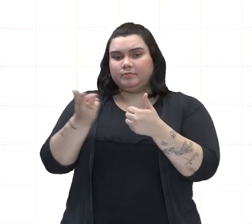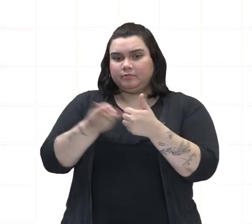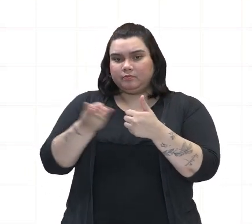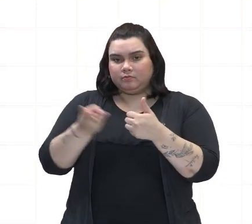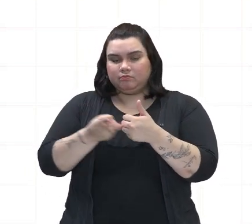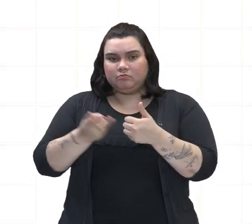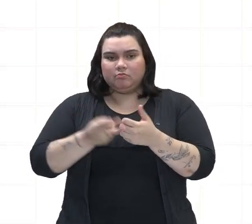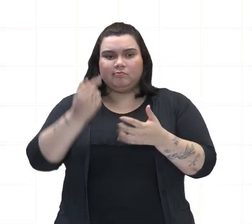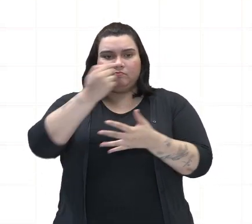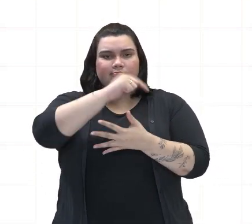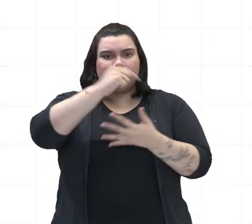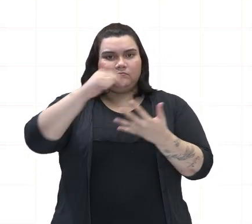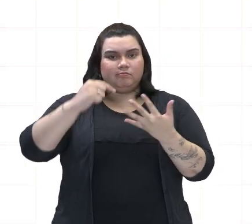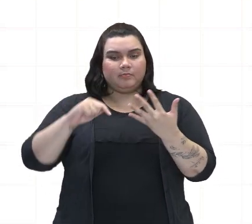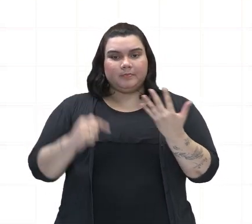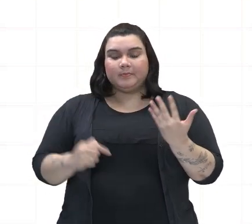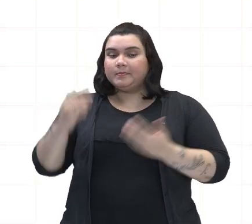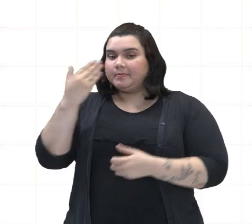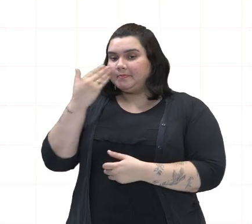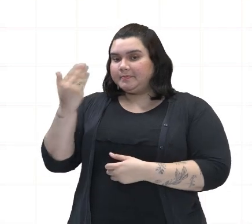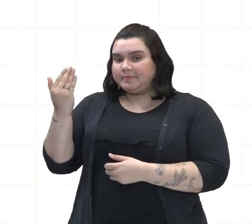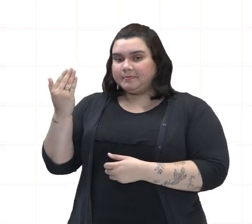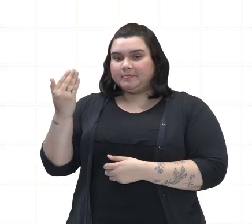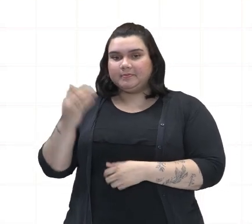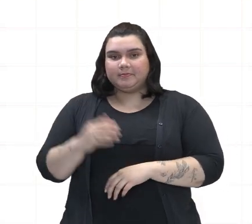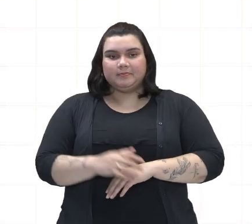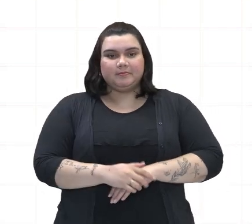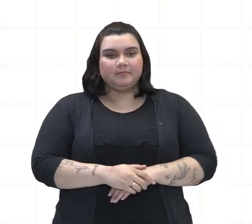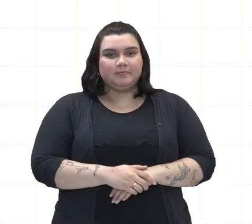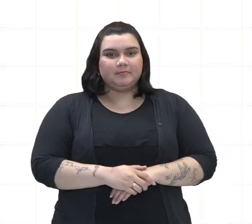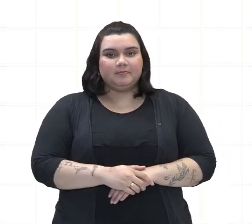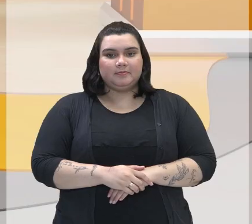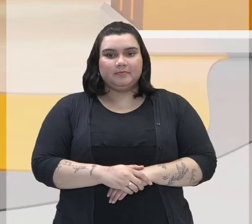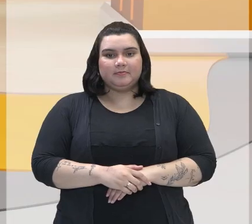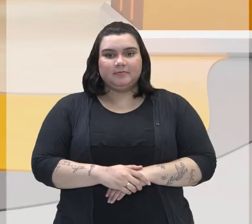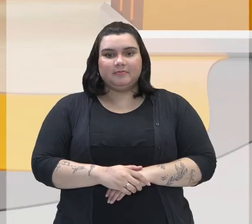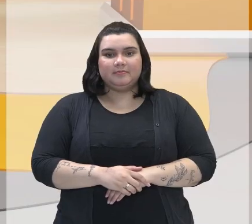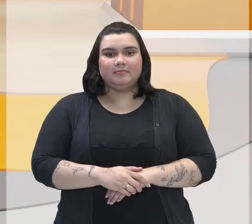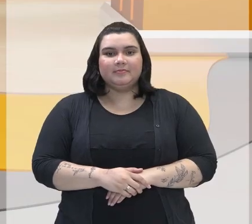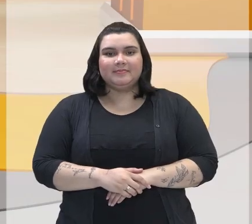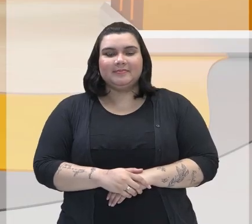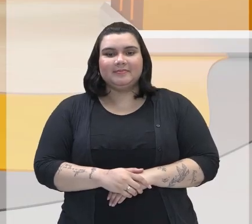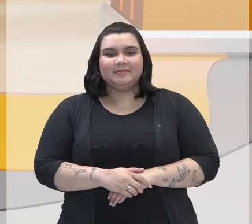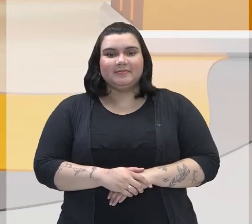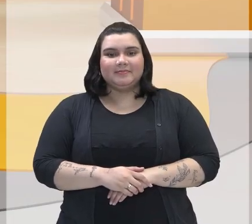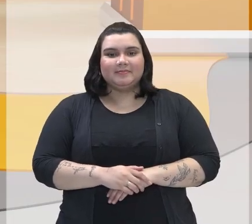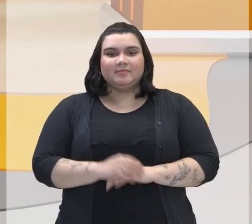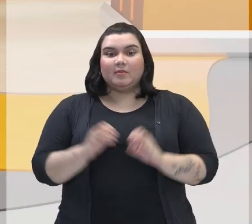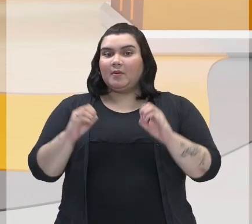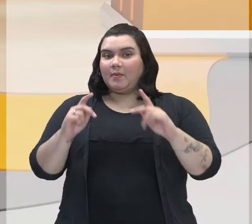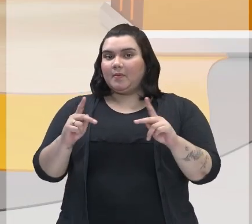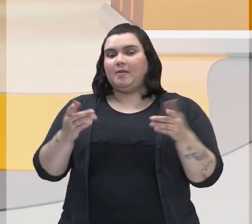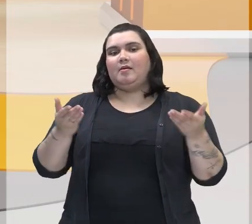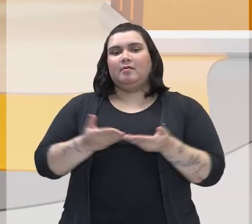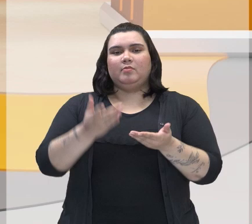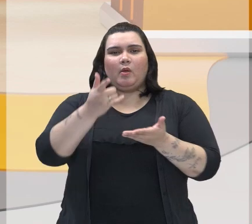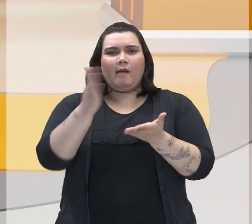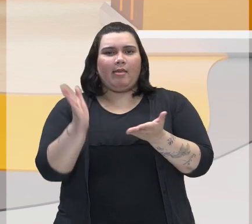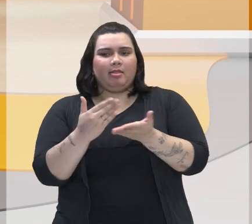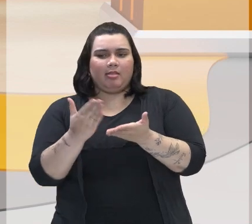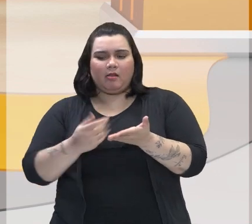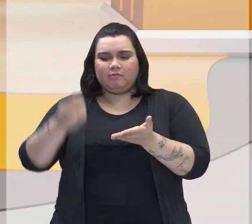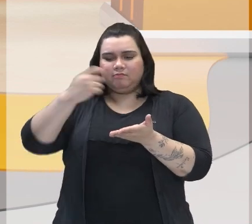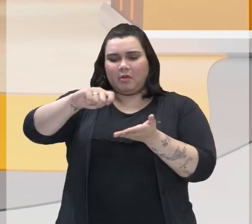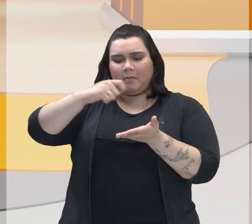Balaiada, sabinada, cabanagem e farroupilha. Separe seu caderno, suas